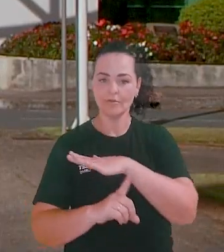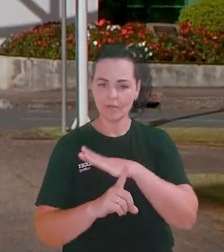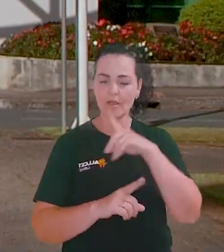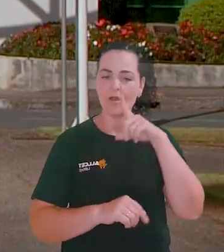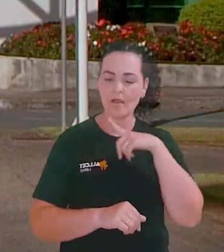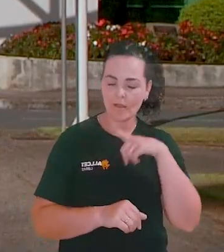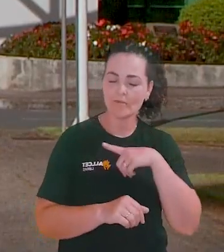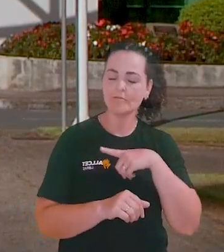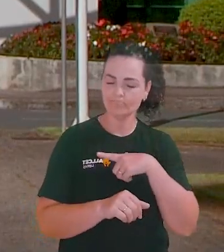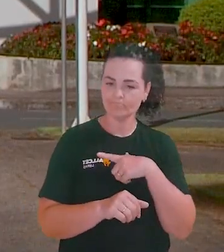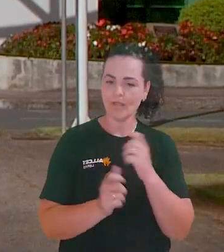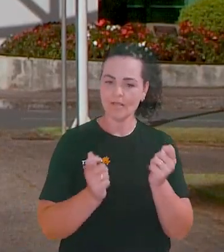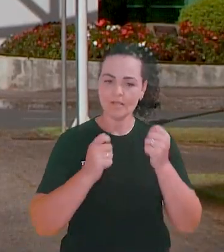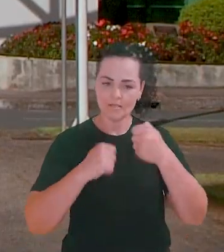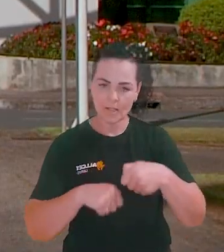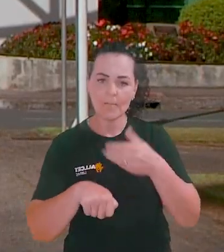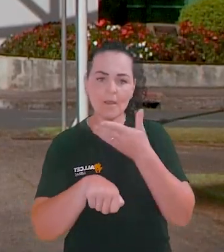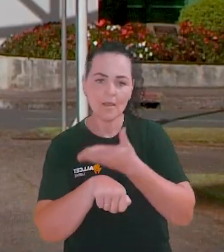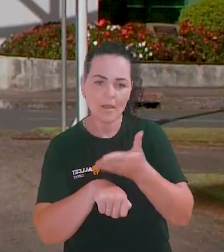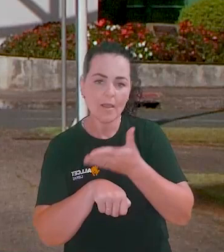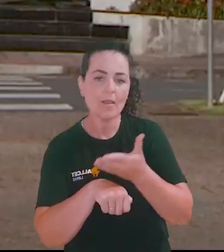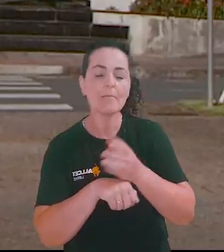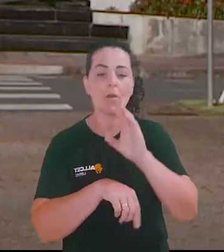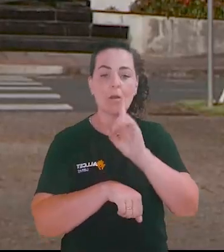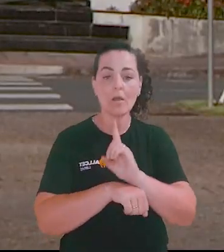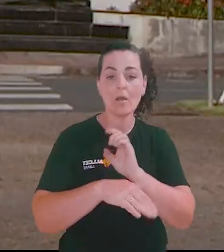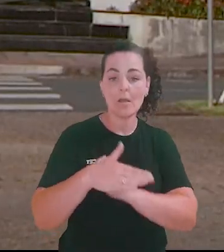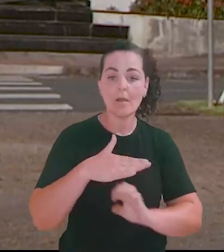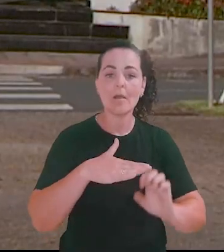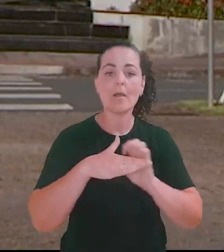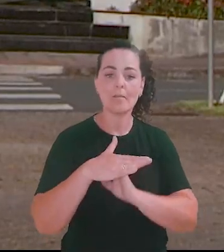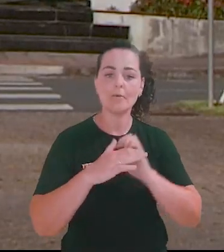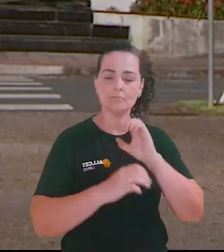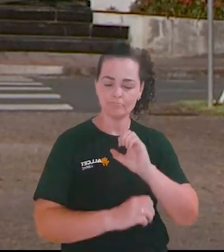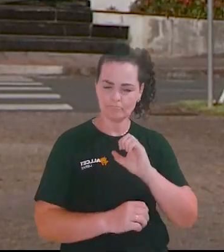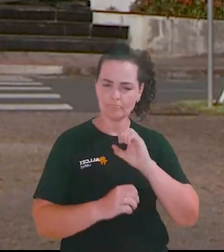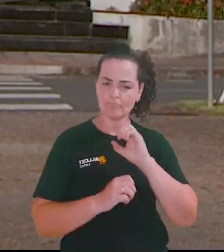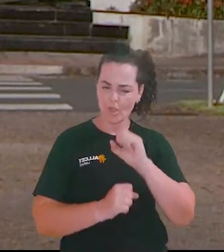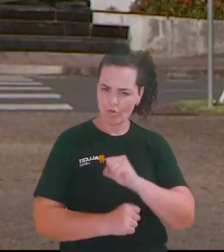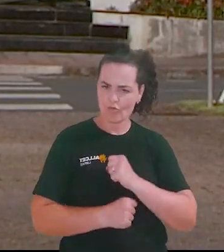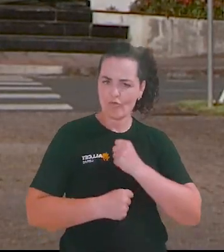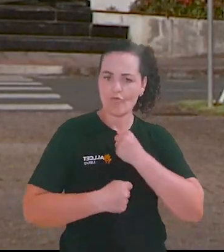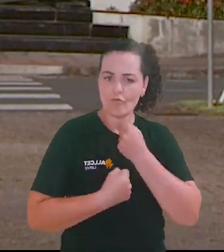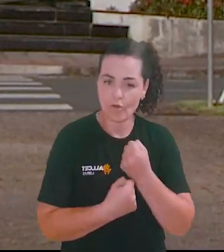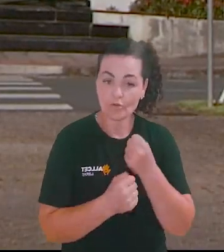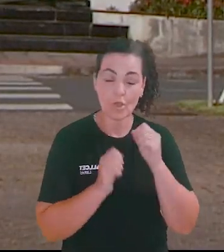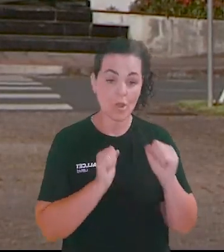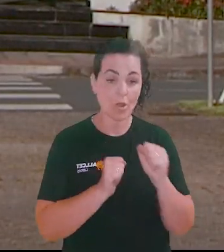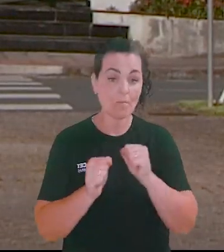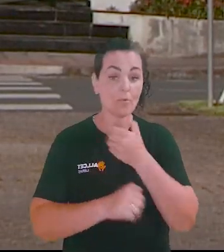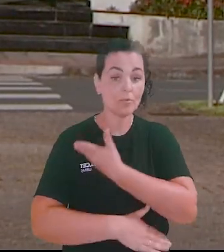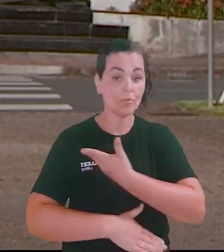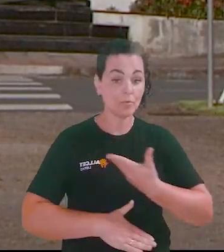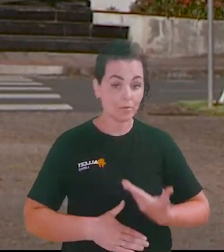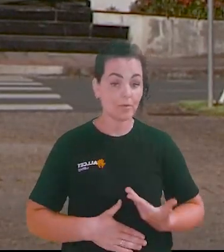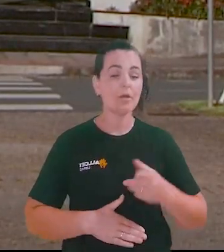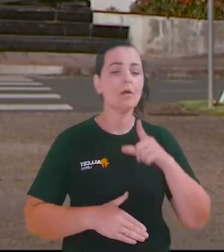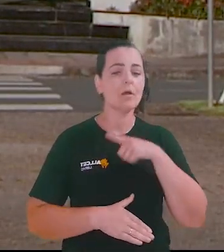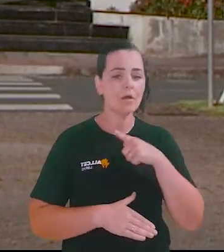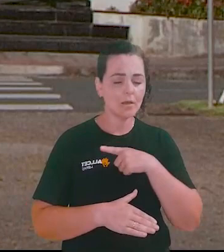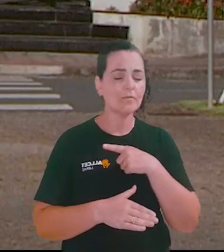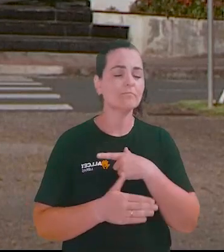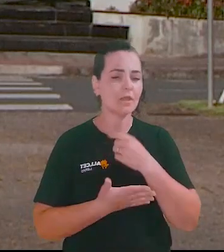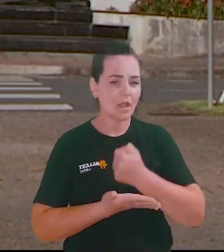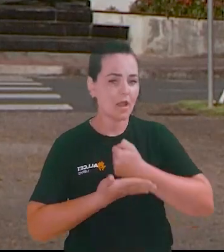de capacitação, benefícios e soluções empresariais, a entidade exerce forte representatividade junto ao poder público e uma